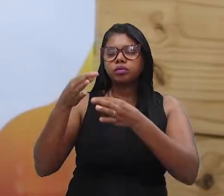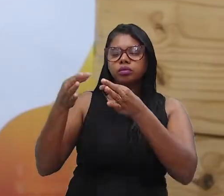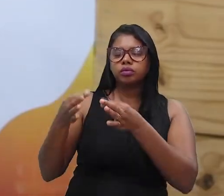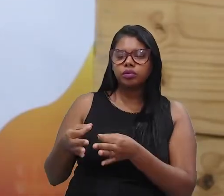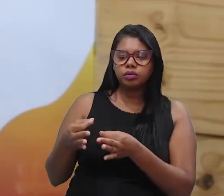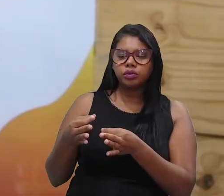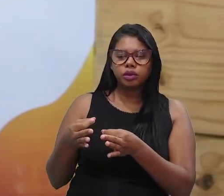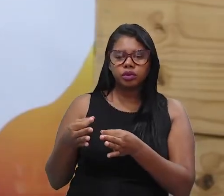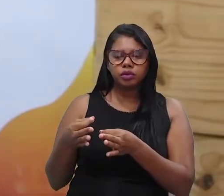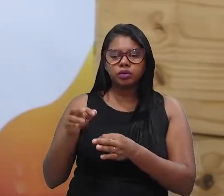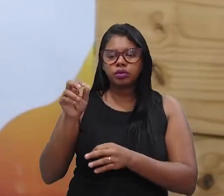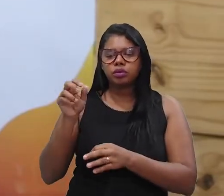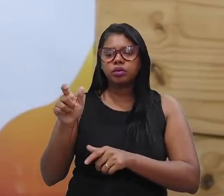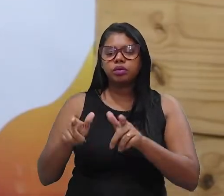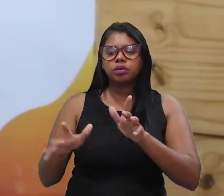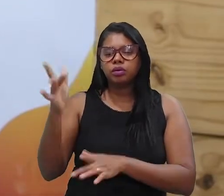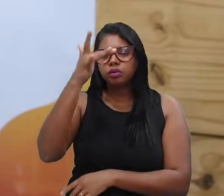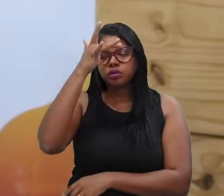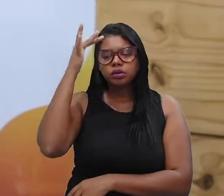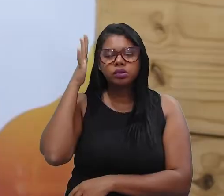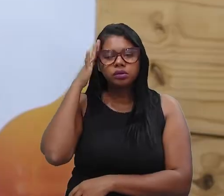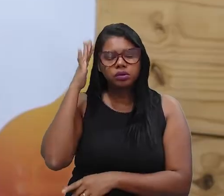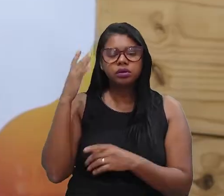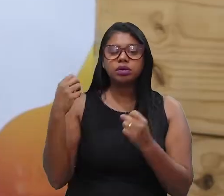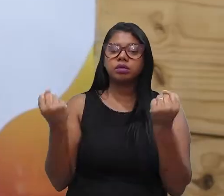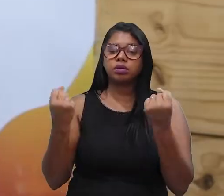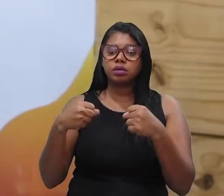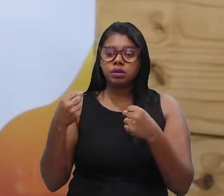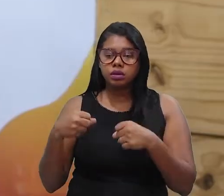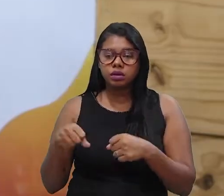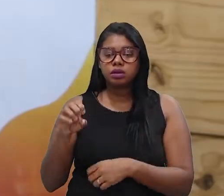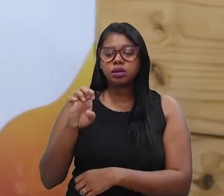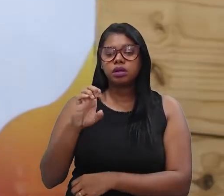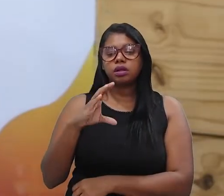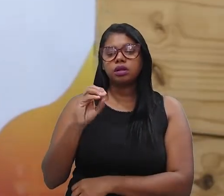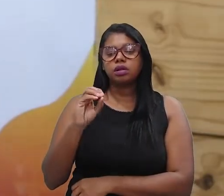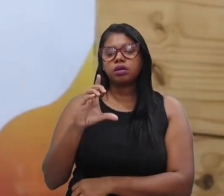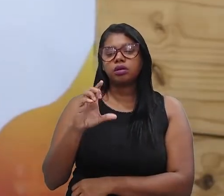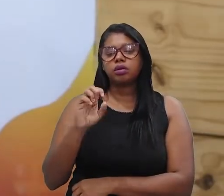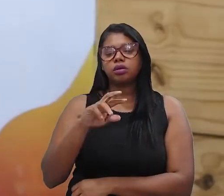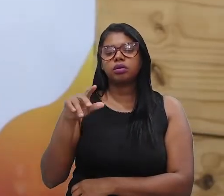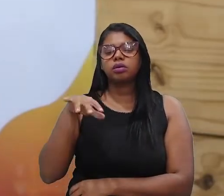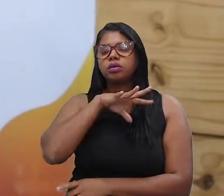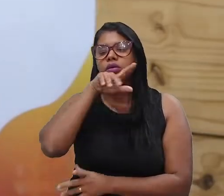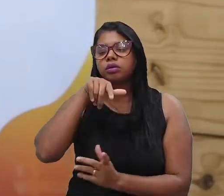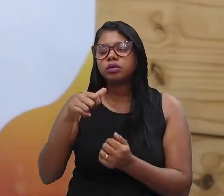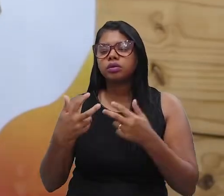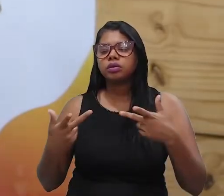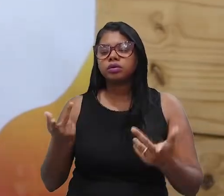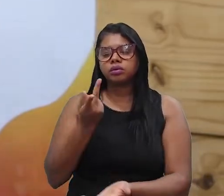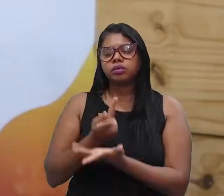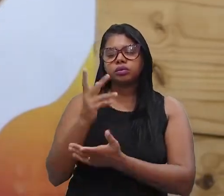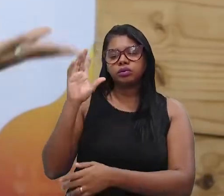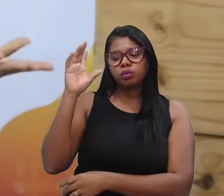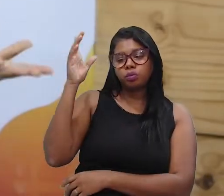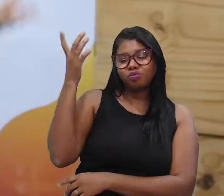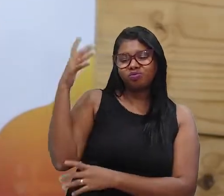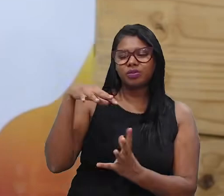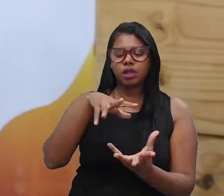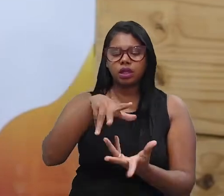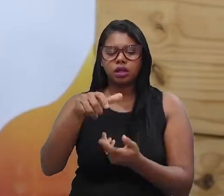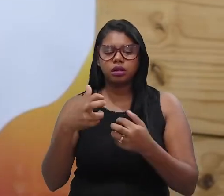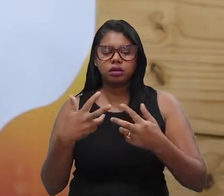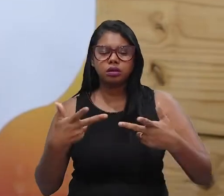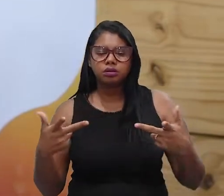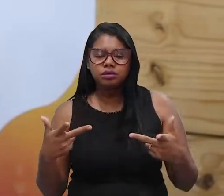justificativa para que as pessoas, entendendo a necessidade ecológica e os déficits que já estavam acontecendo com o clima do mundo,